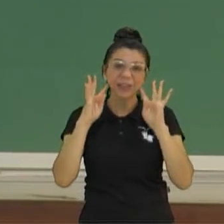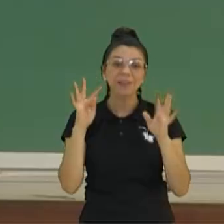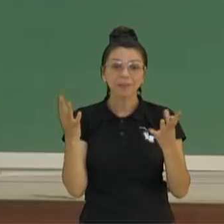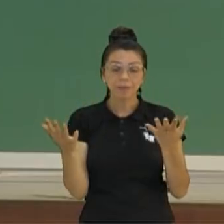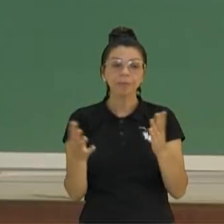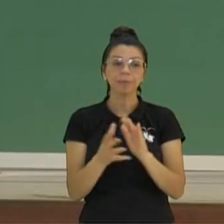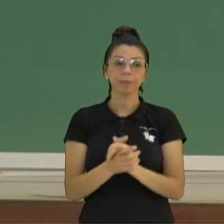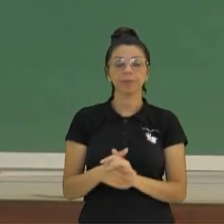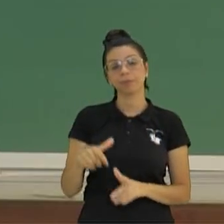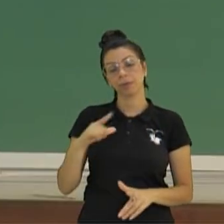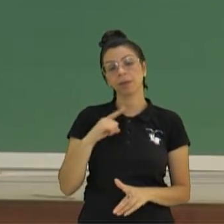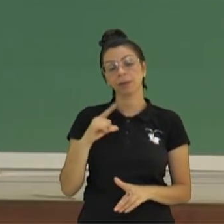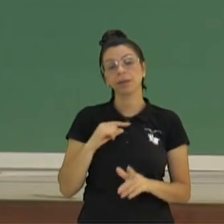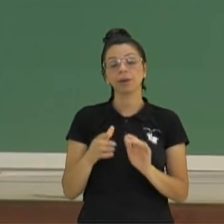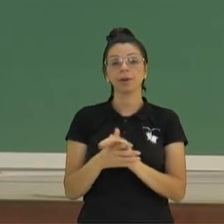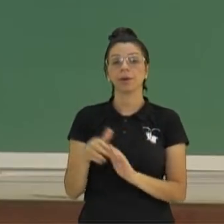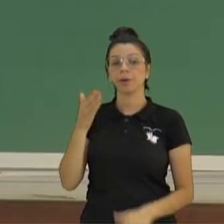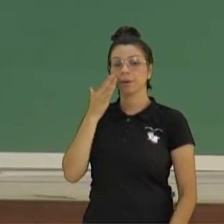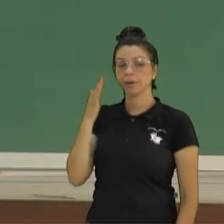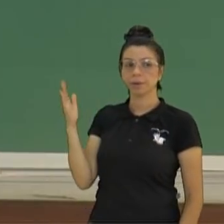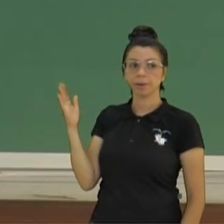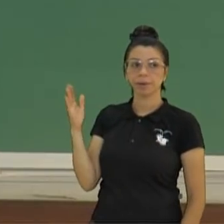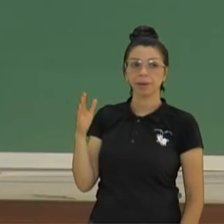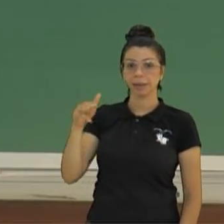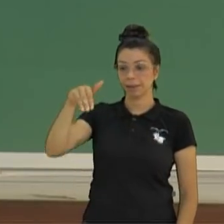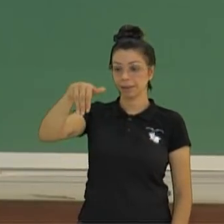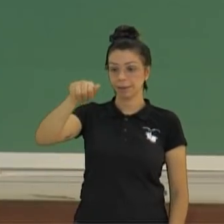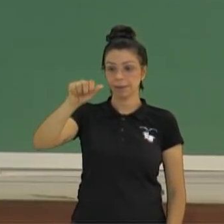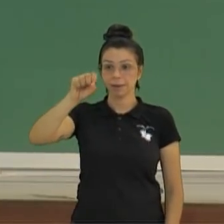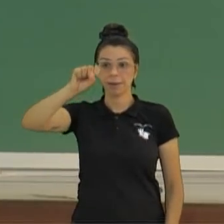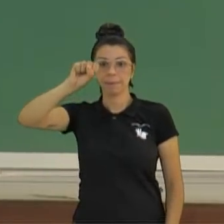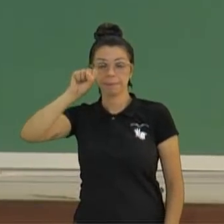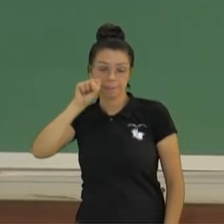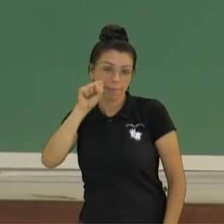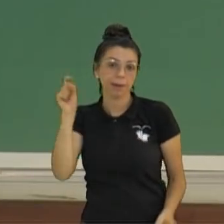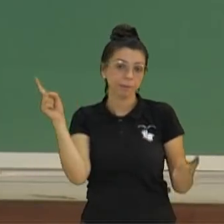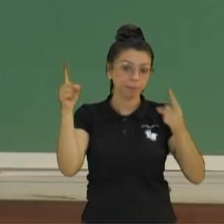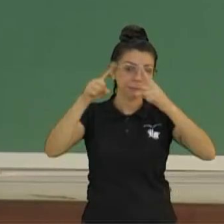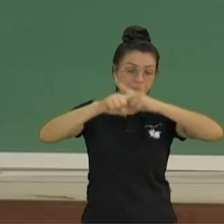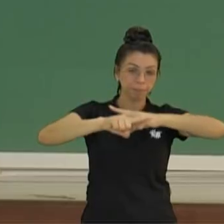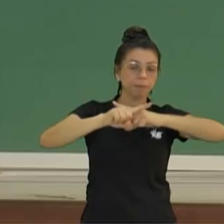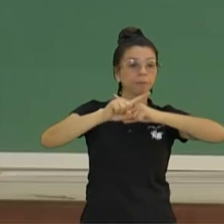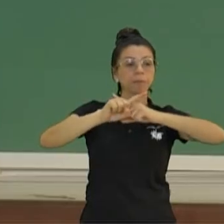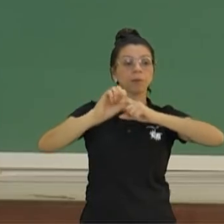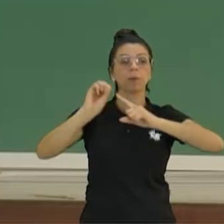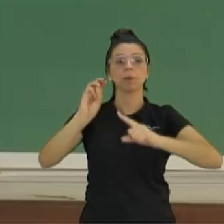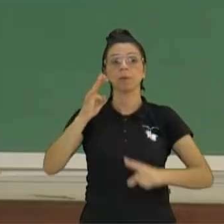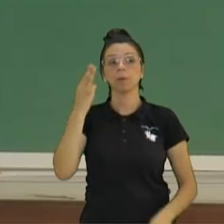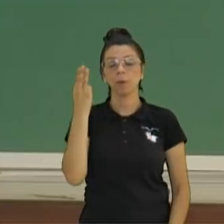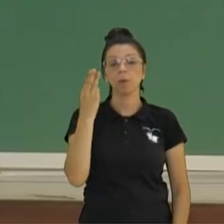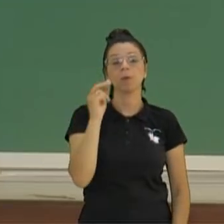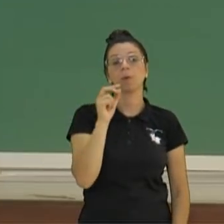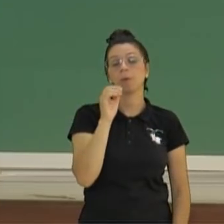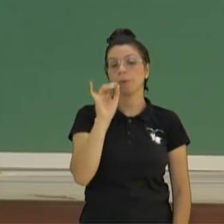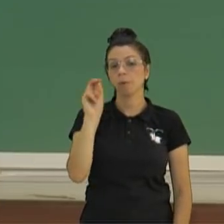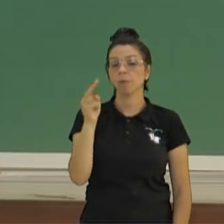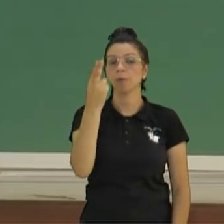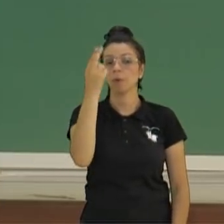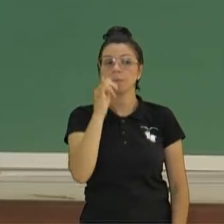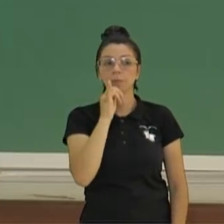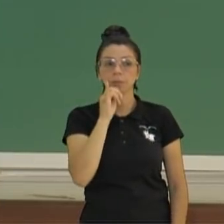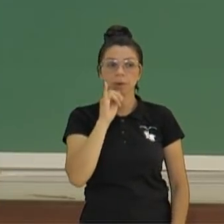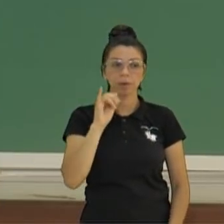a conjunção em destaque está dando a ideia de oposição, ou podemos dizer contraste, ou podemos dizer